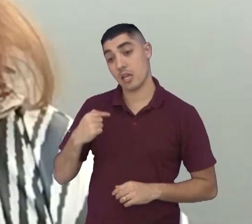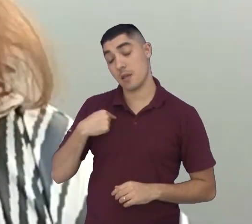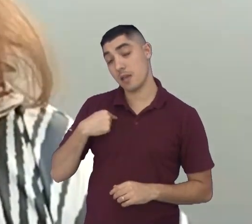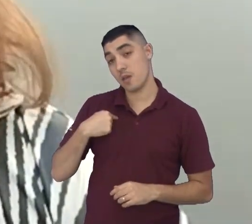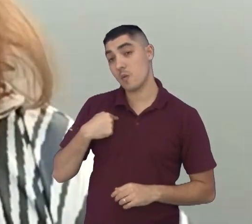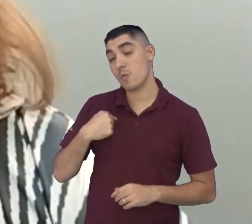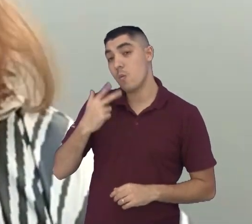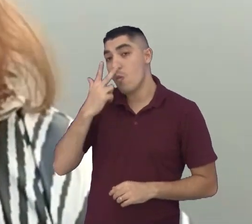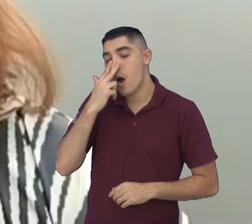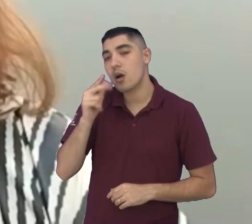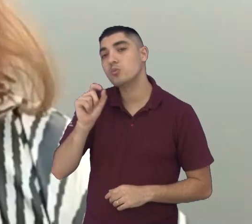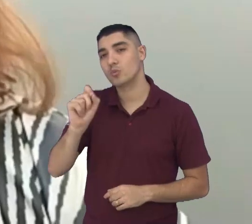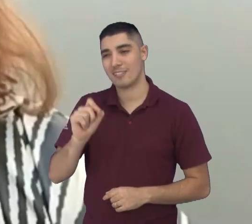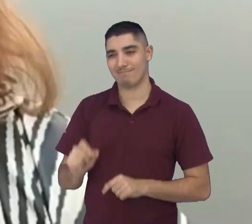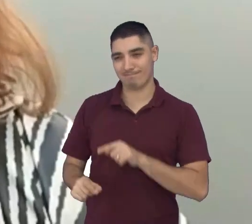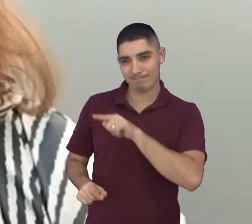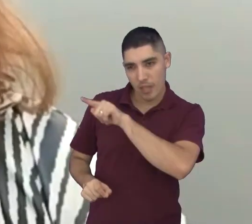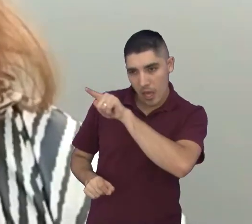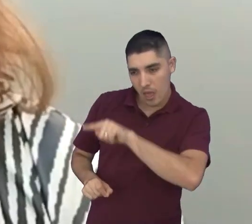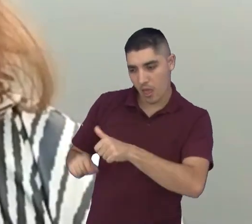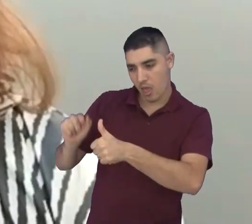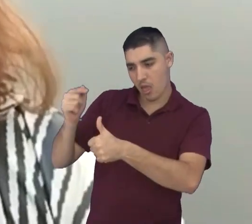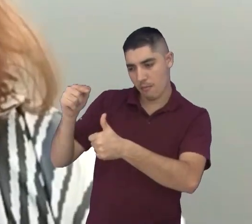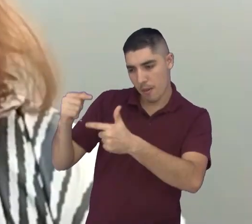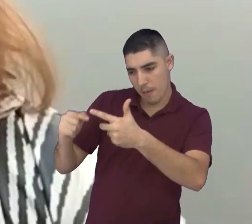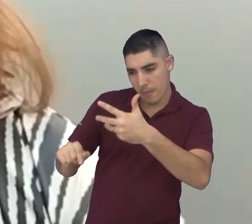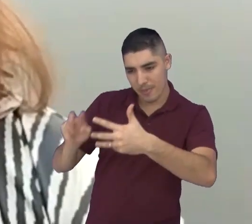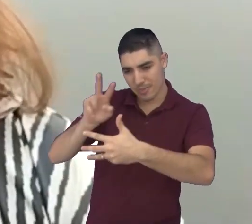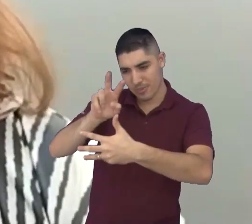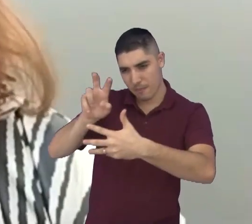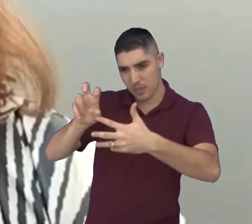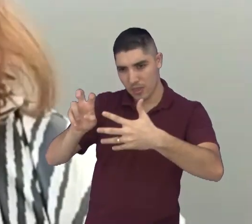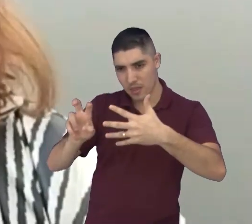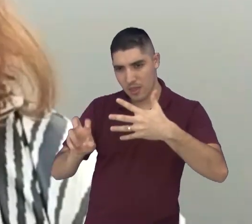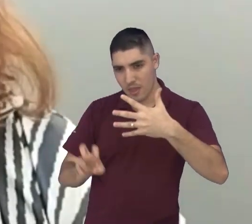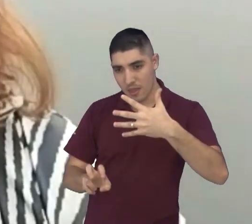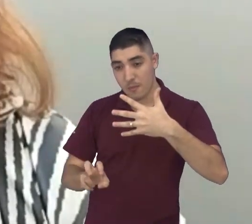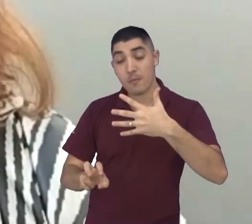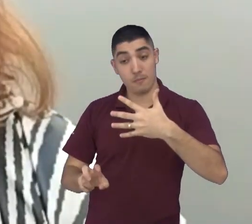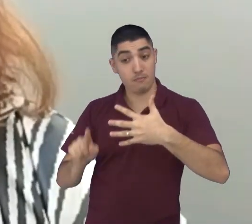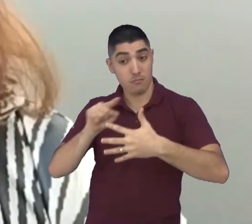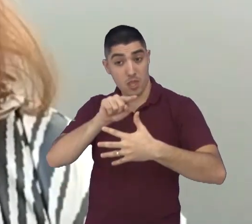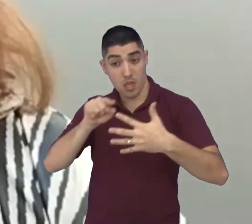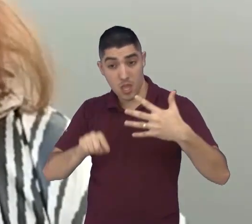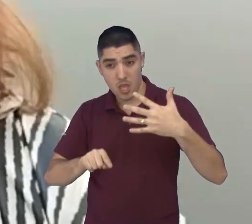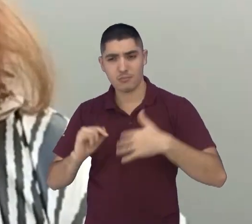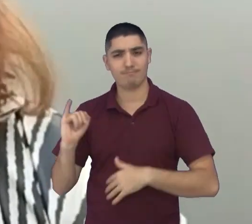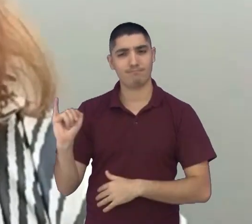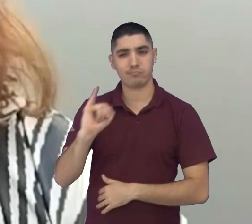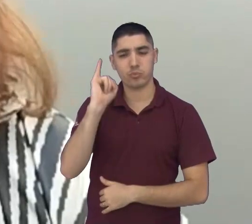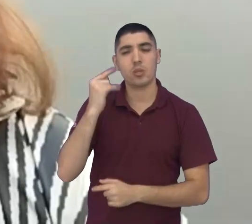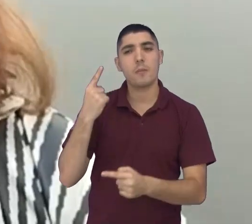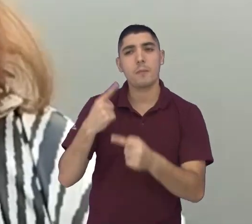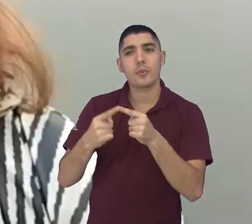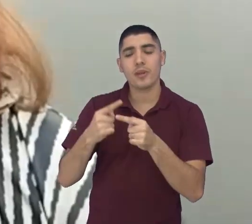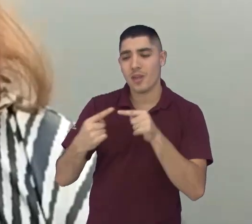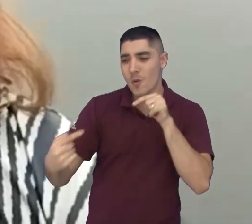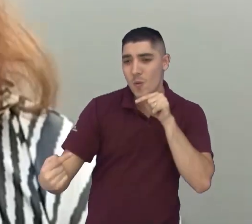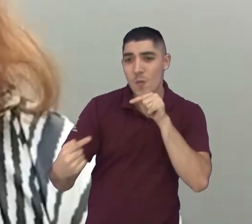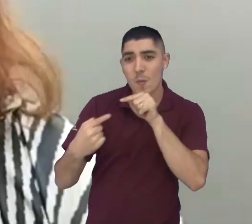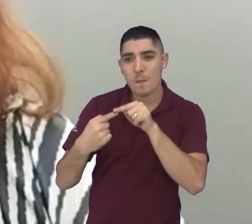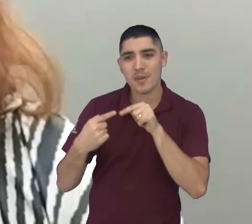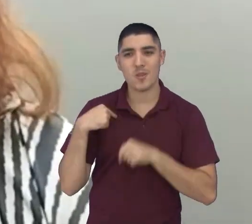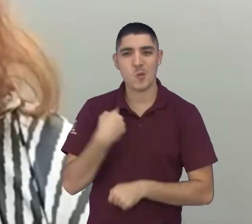todas essas questões elas cercam aquilo que nós nos encontramos